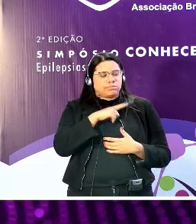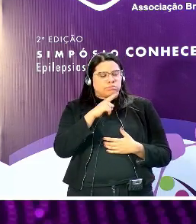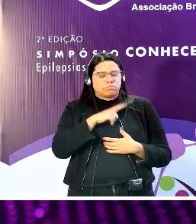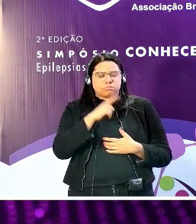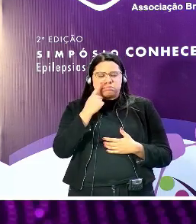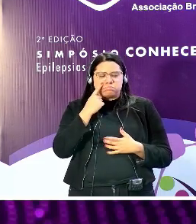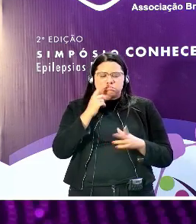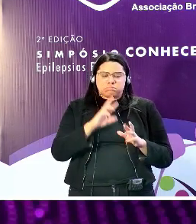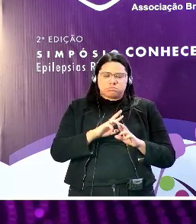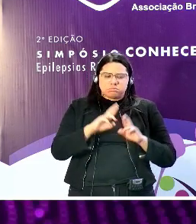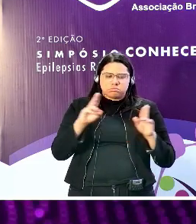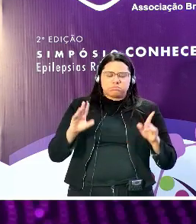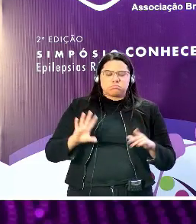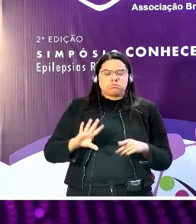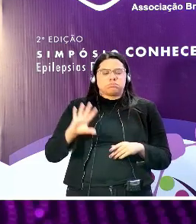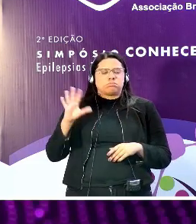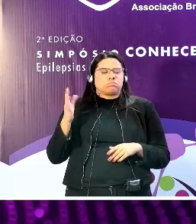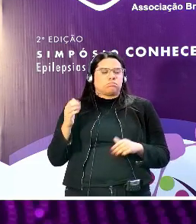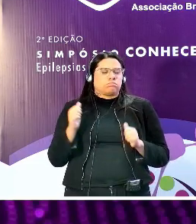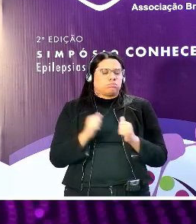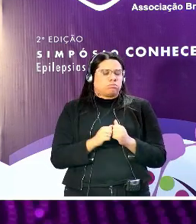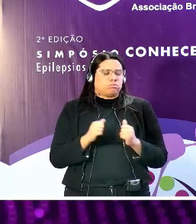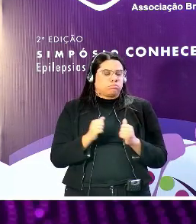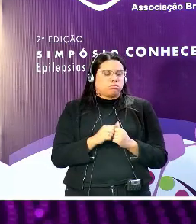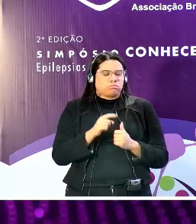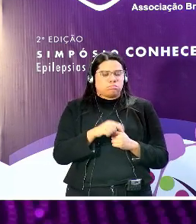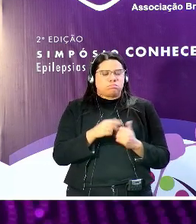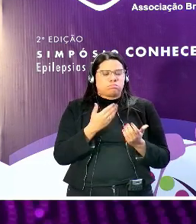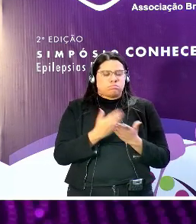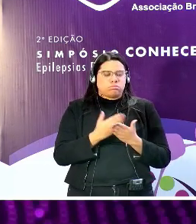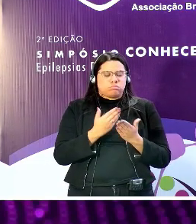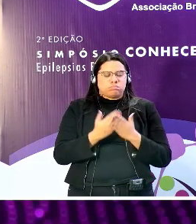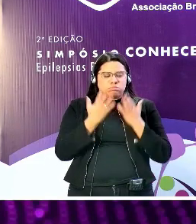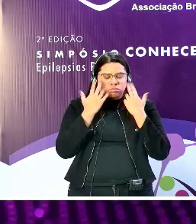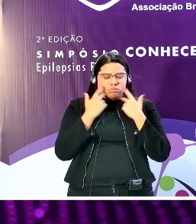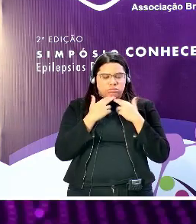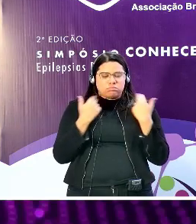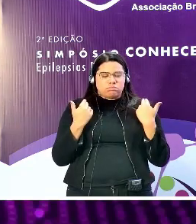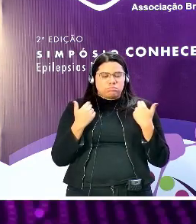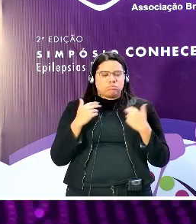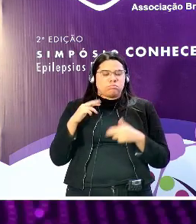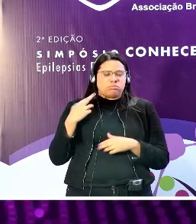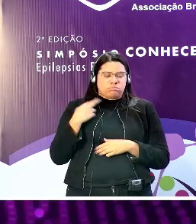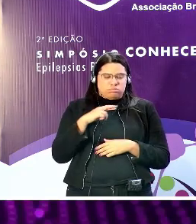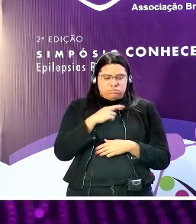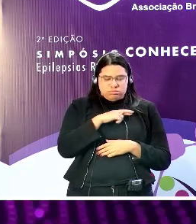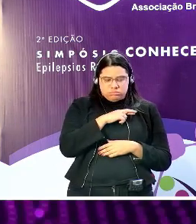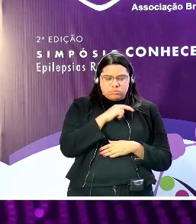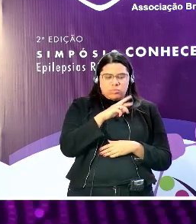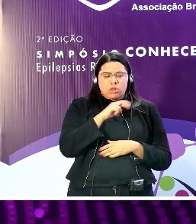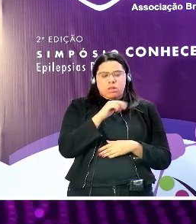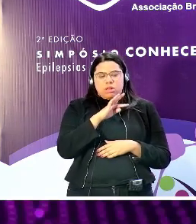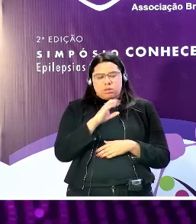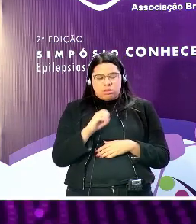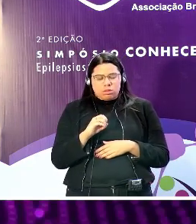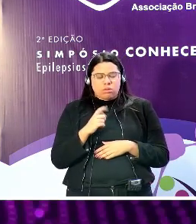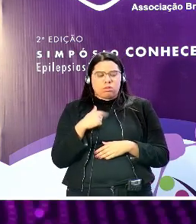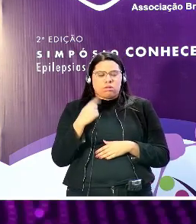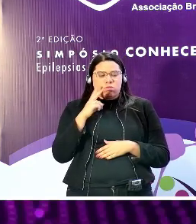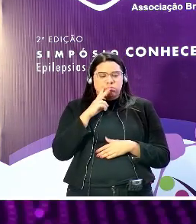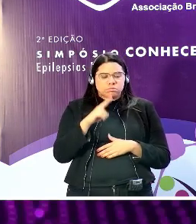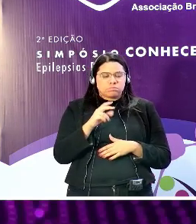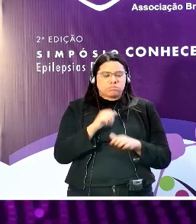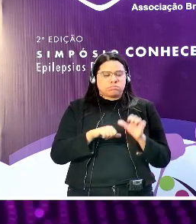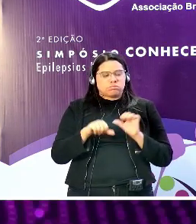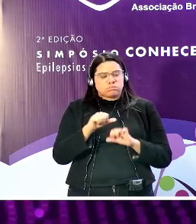fenomenal, que foi num modelo de camundongo. Aqui é o medicamento. A gente vê essa mudança,